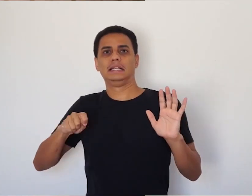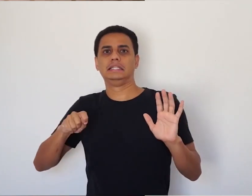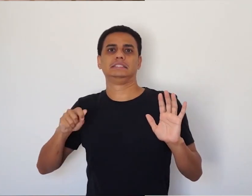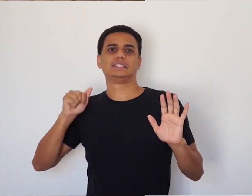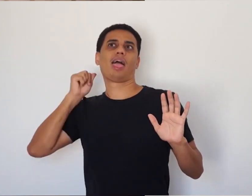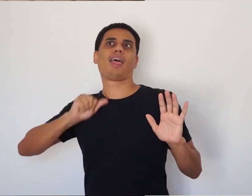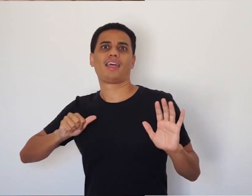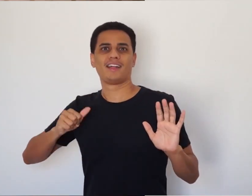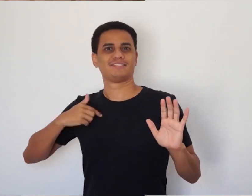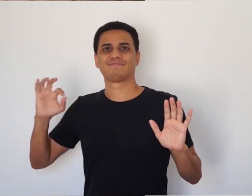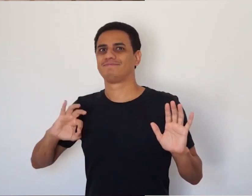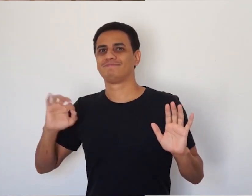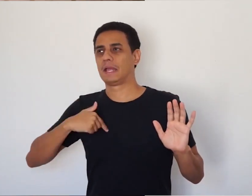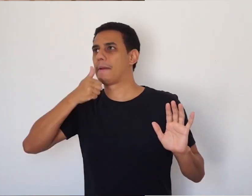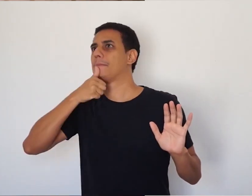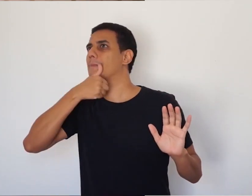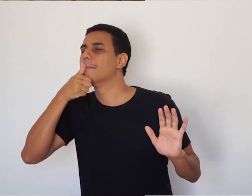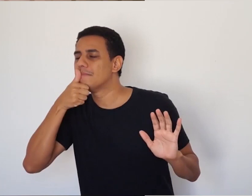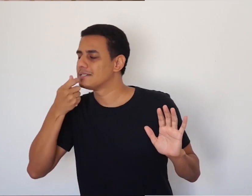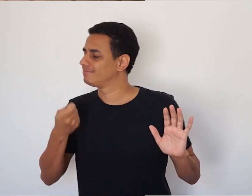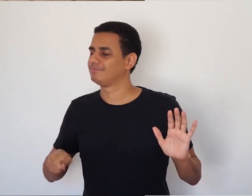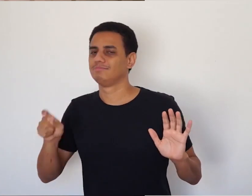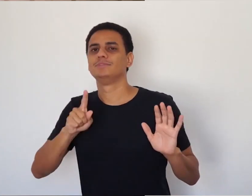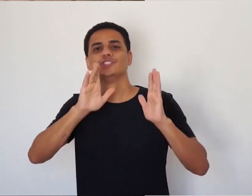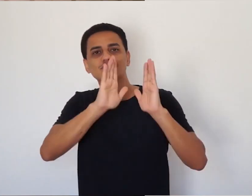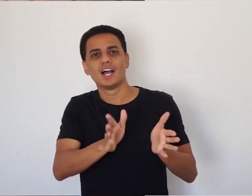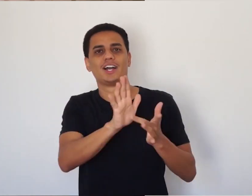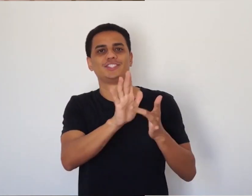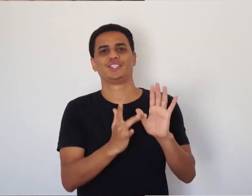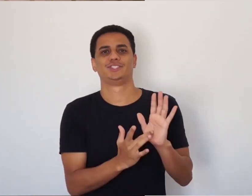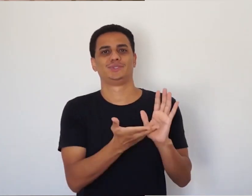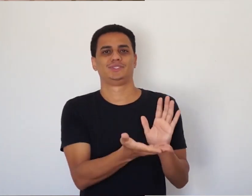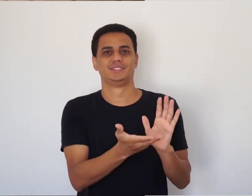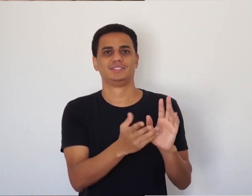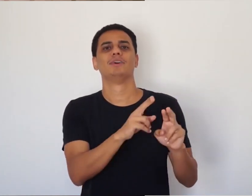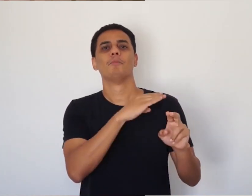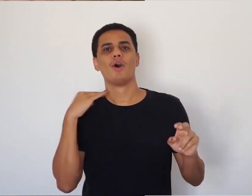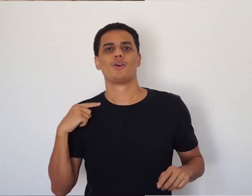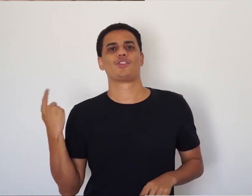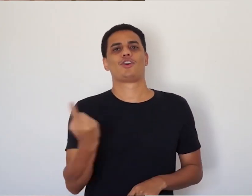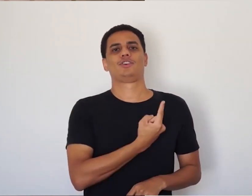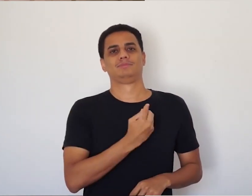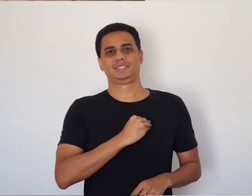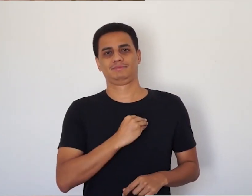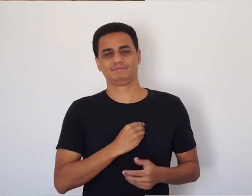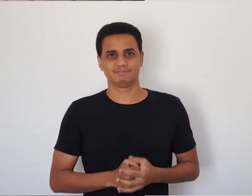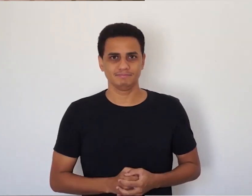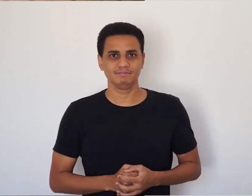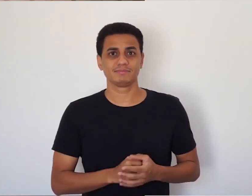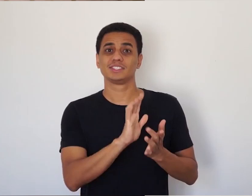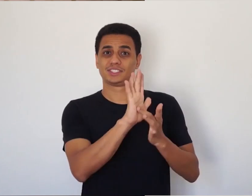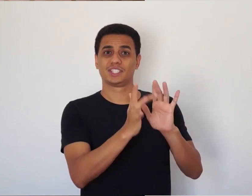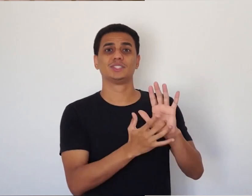que eu não precisasse pagar a conta, para que eu não precisasse morrer pelos meus